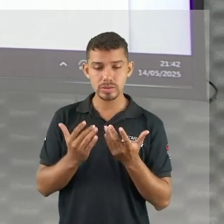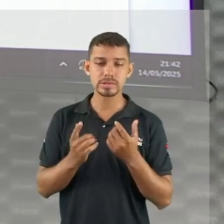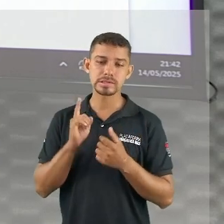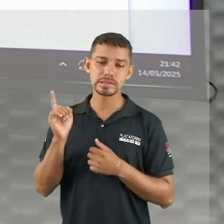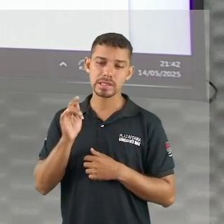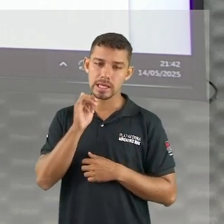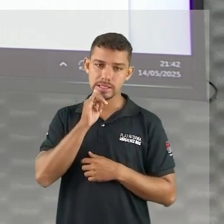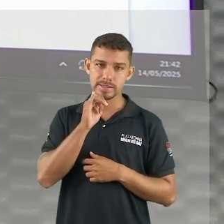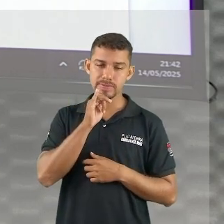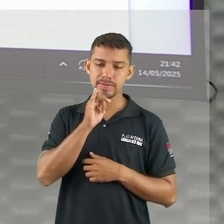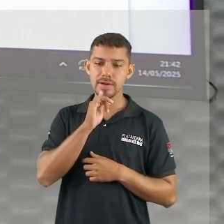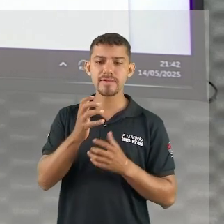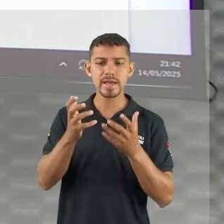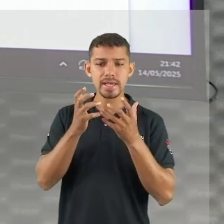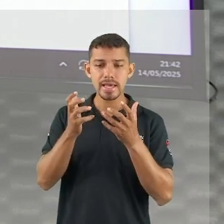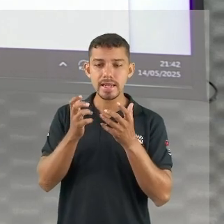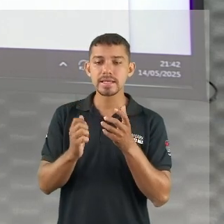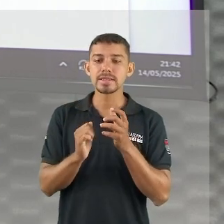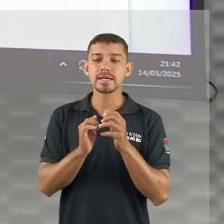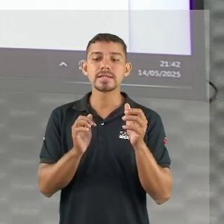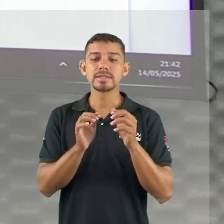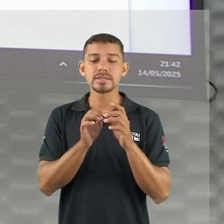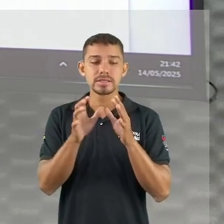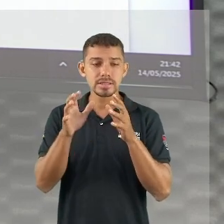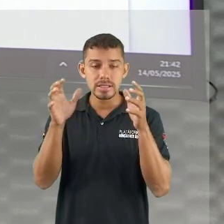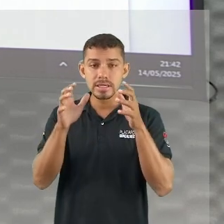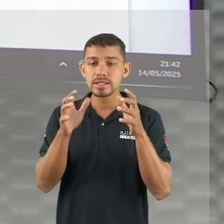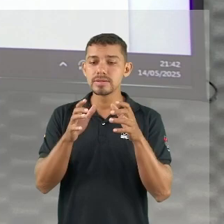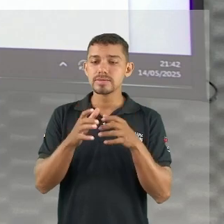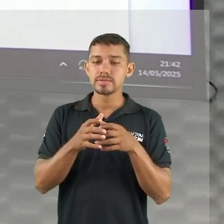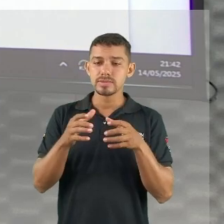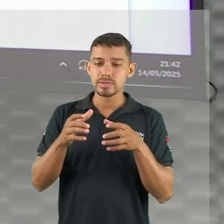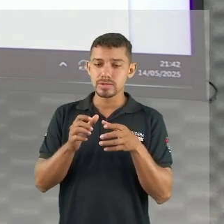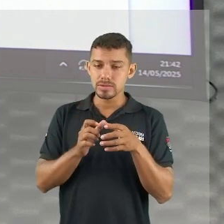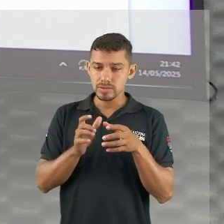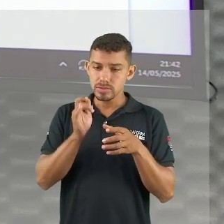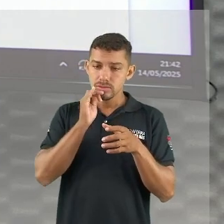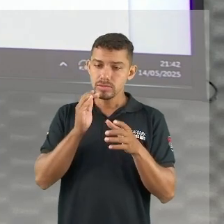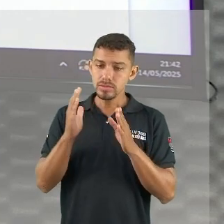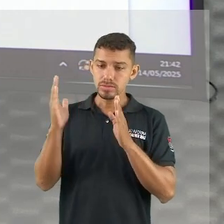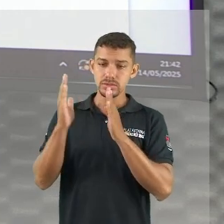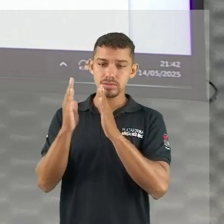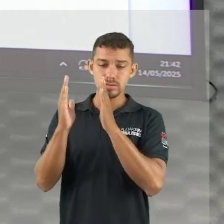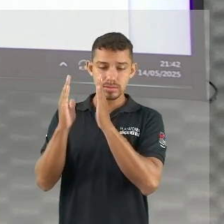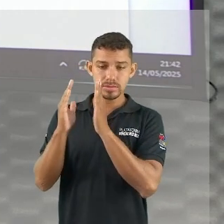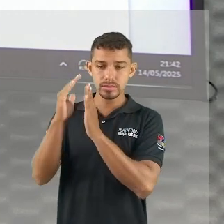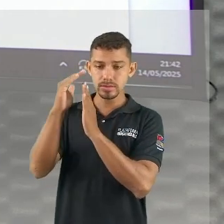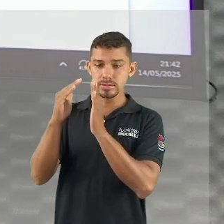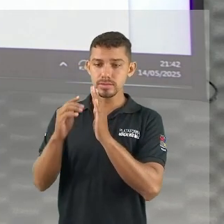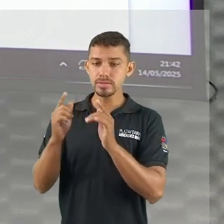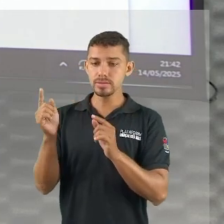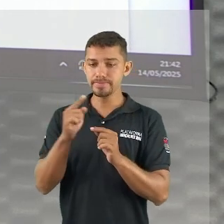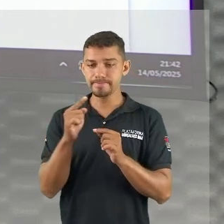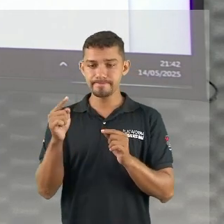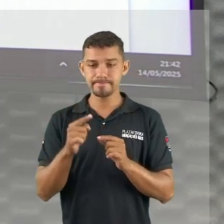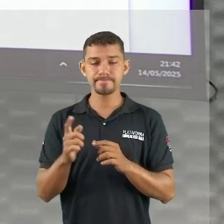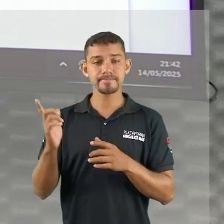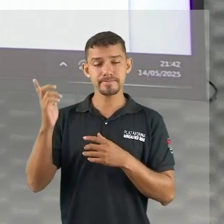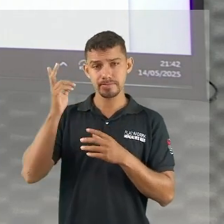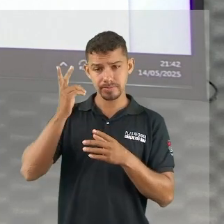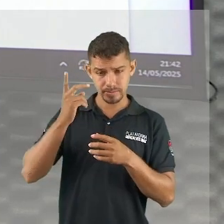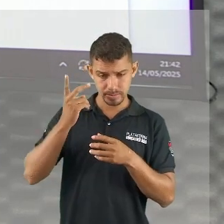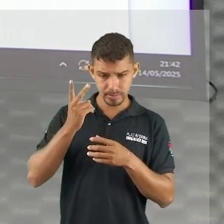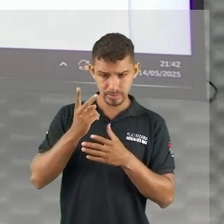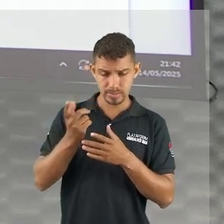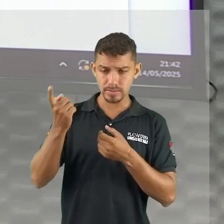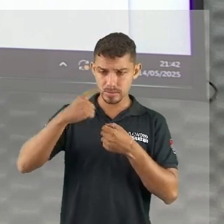exemplo, ele vai querer emitir radiação infravermelha. Se as paredes são espelhadas, essa radiação ela vai bater e voltar para o